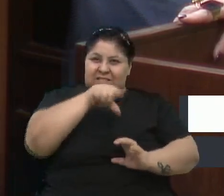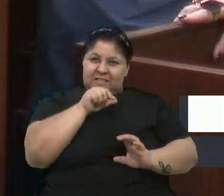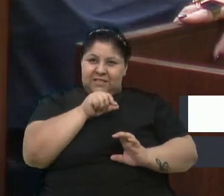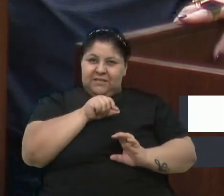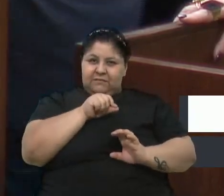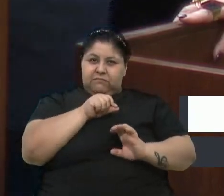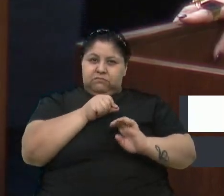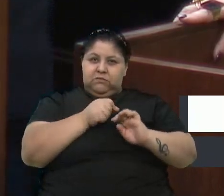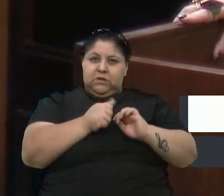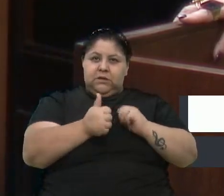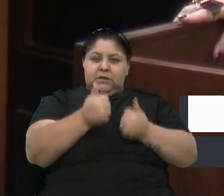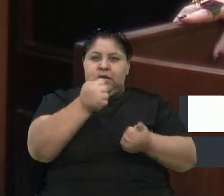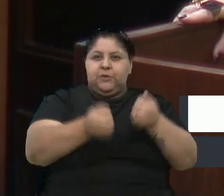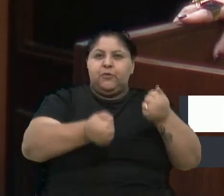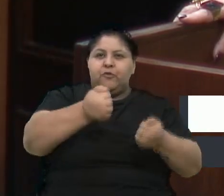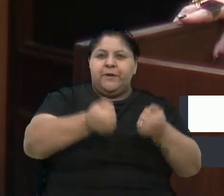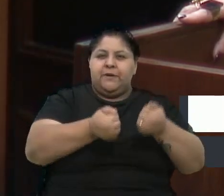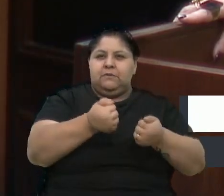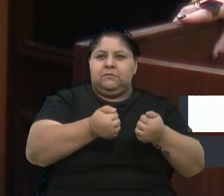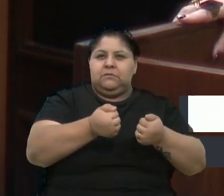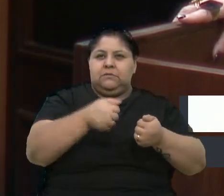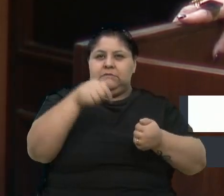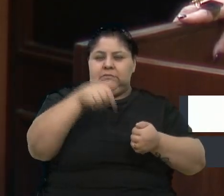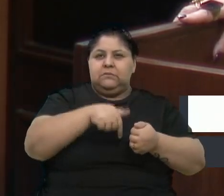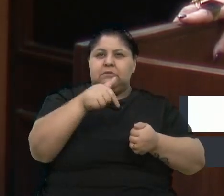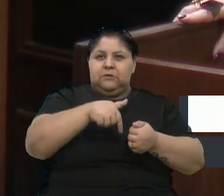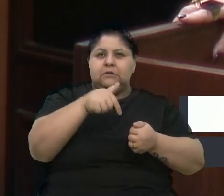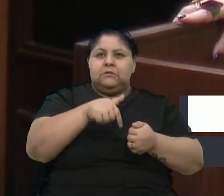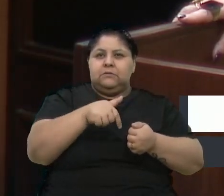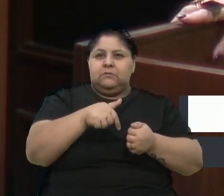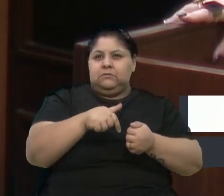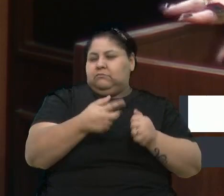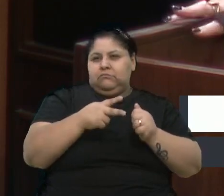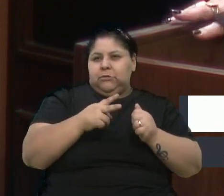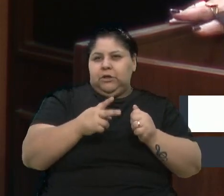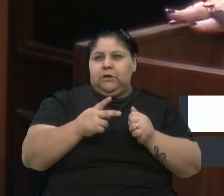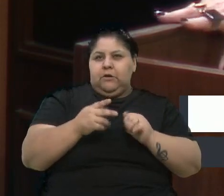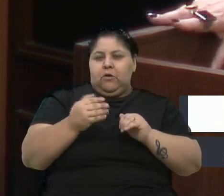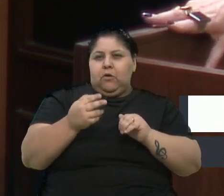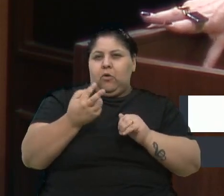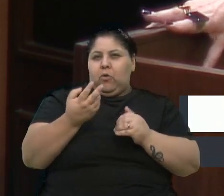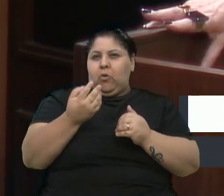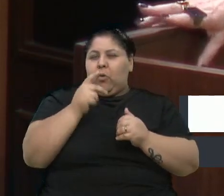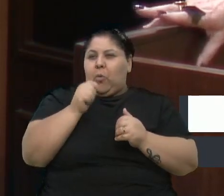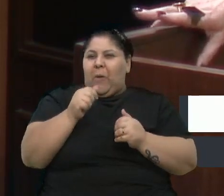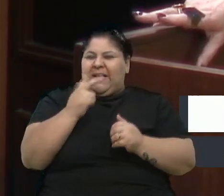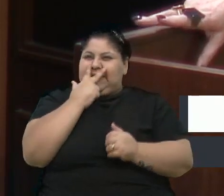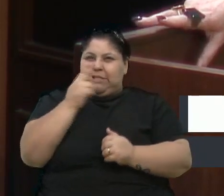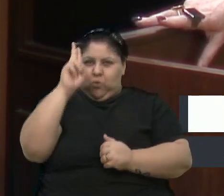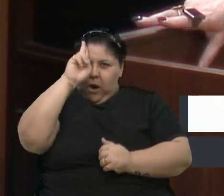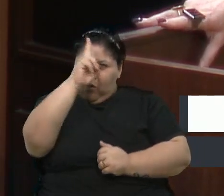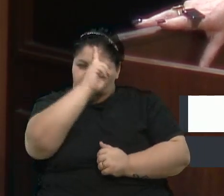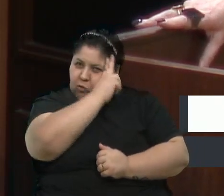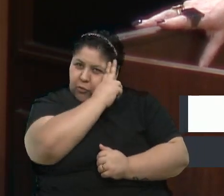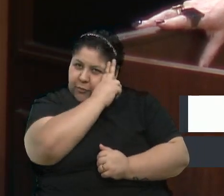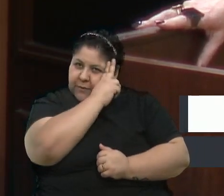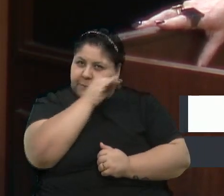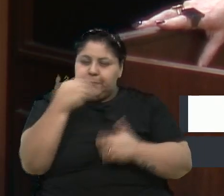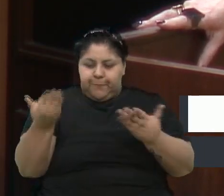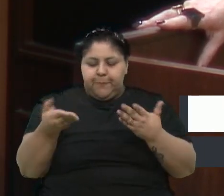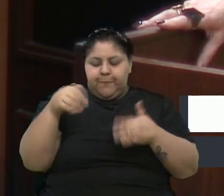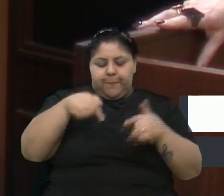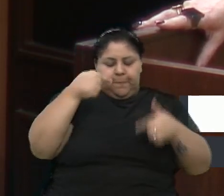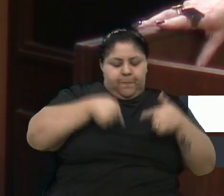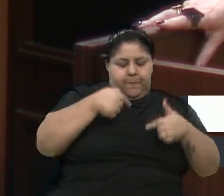transporte, né, de aplicativo de transporte público. Então, este debate que nós fizemos aqui